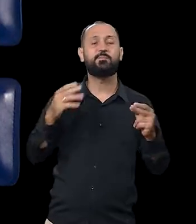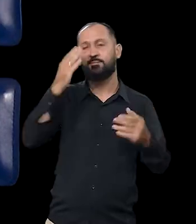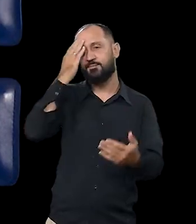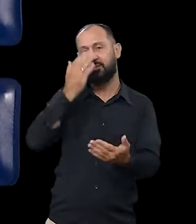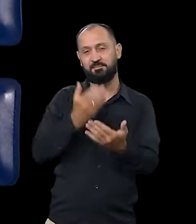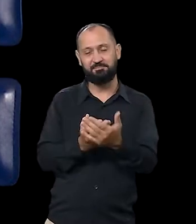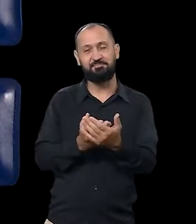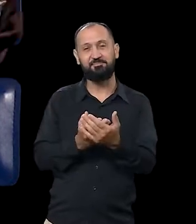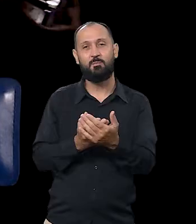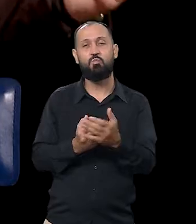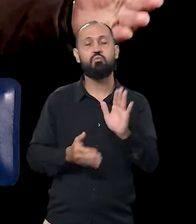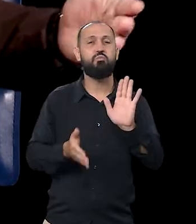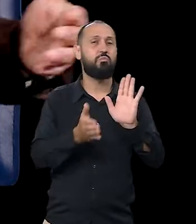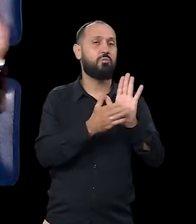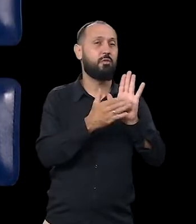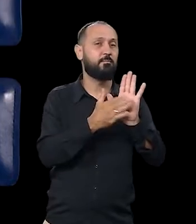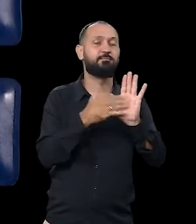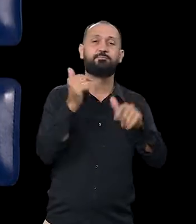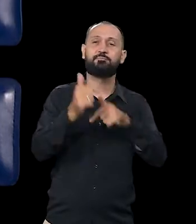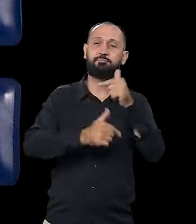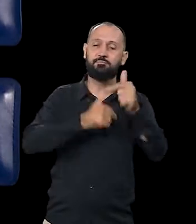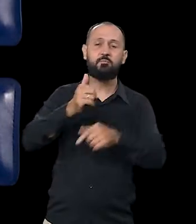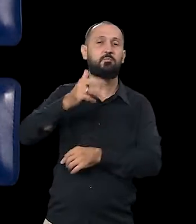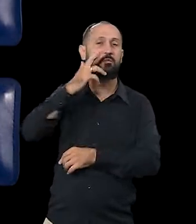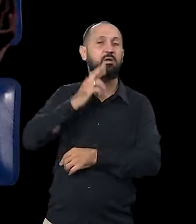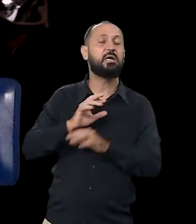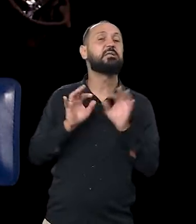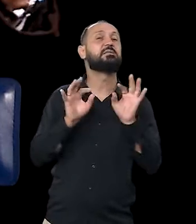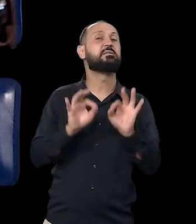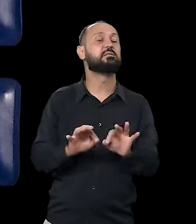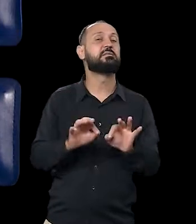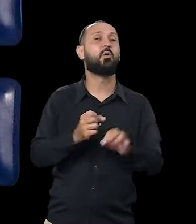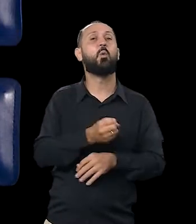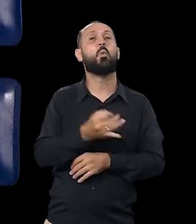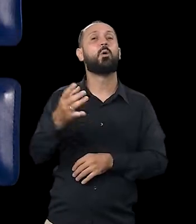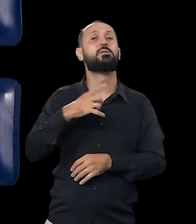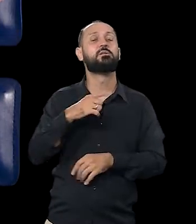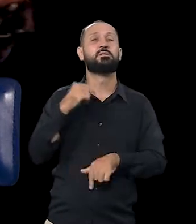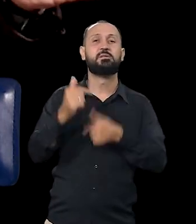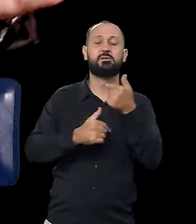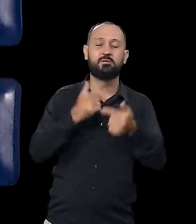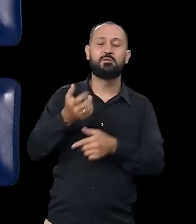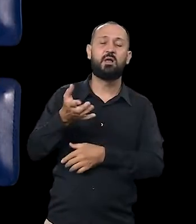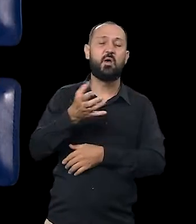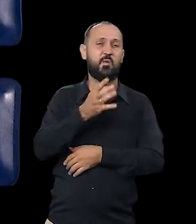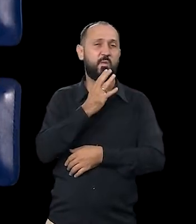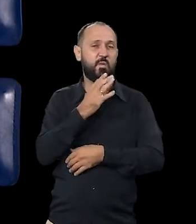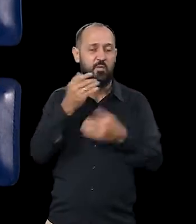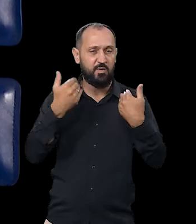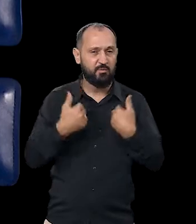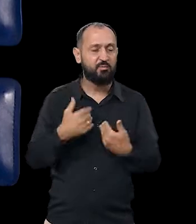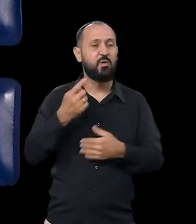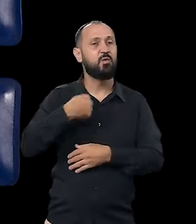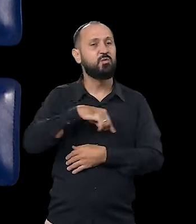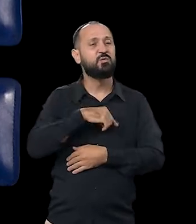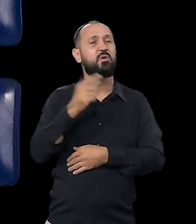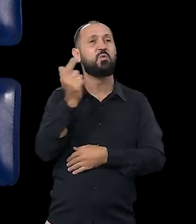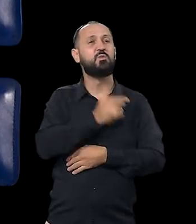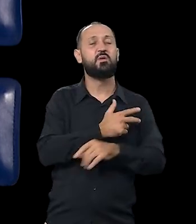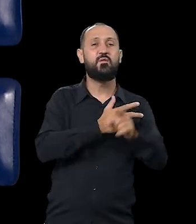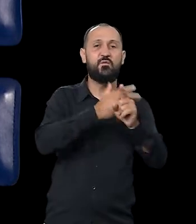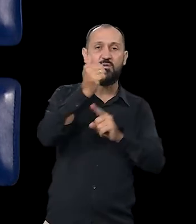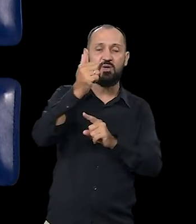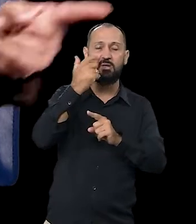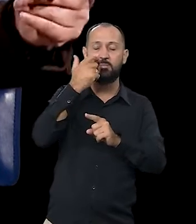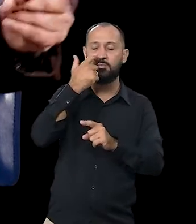acreditar no propósito, no trabalho do Rido e na certeza de que quanto mais ele se tornasse conhecido, nós iríamos crescer no